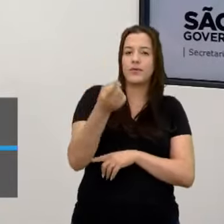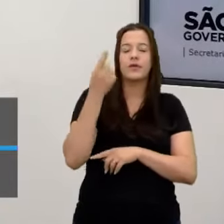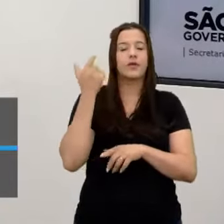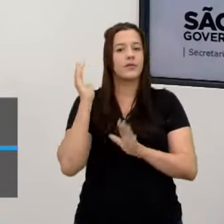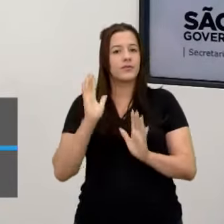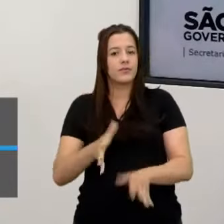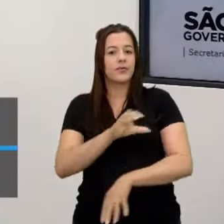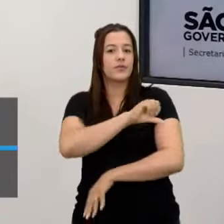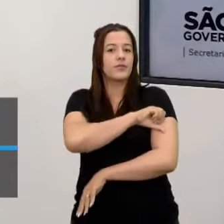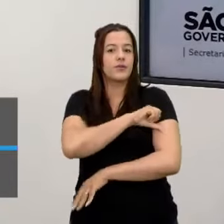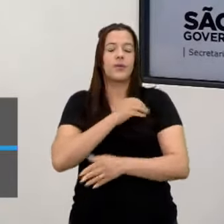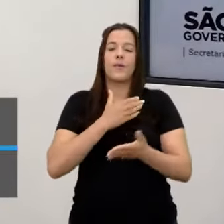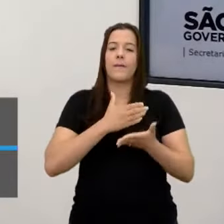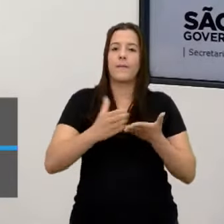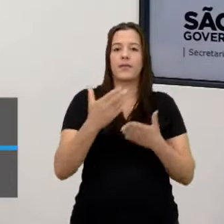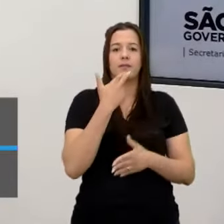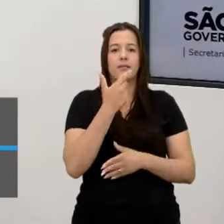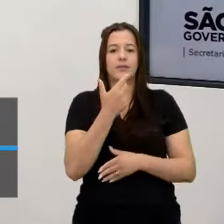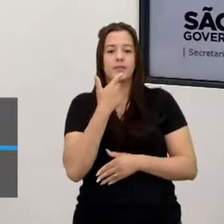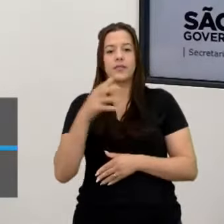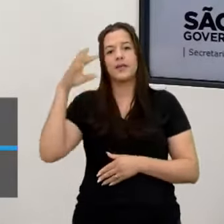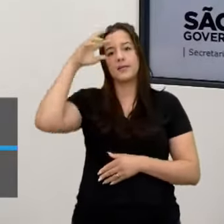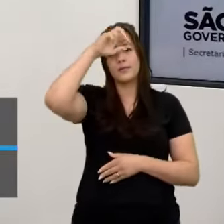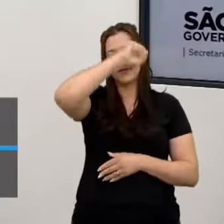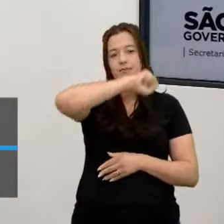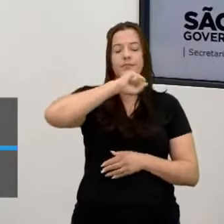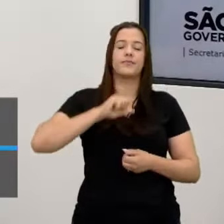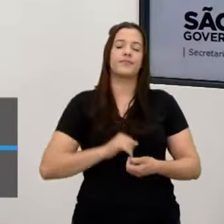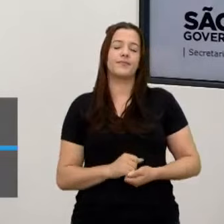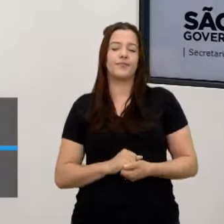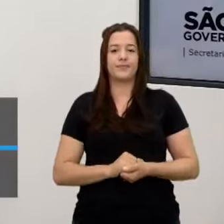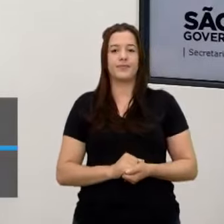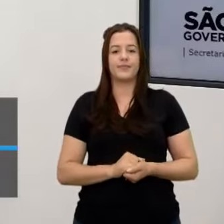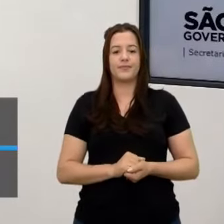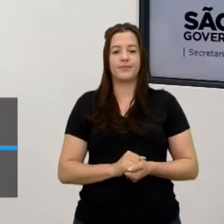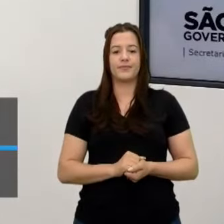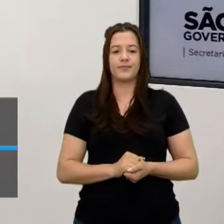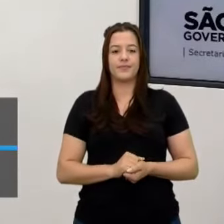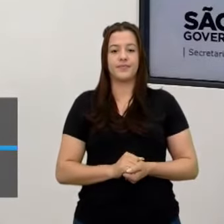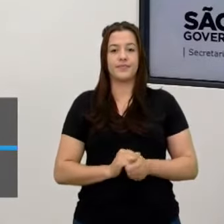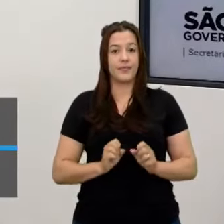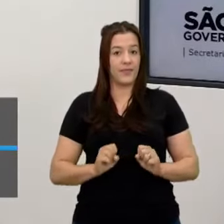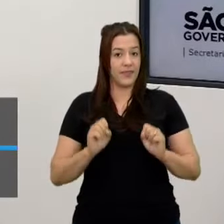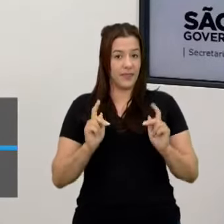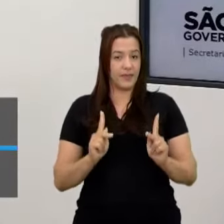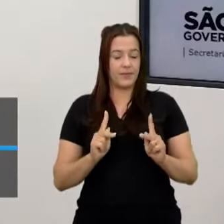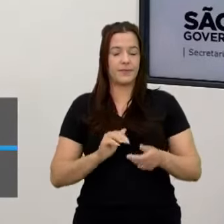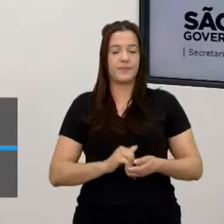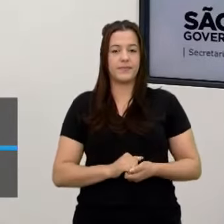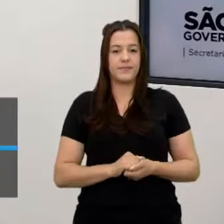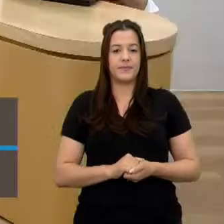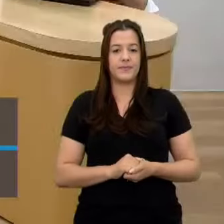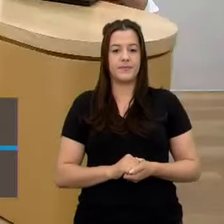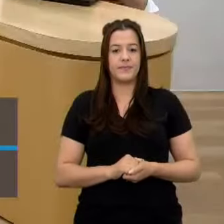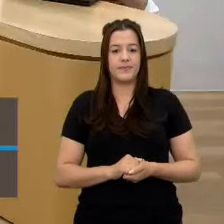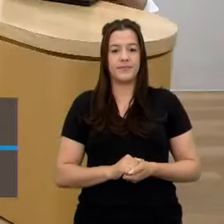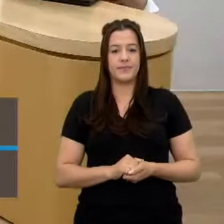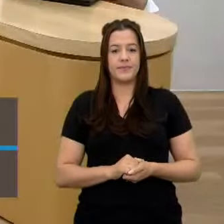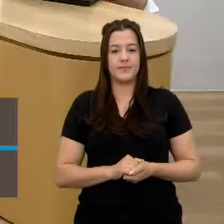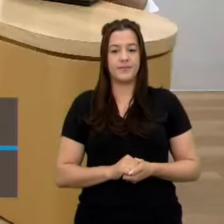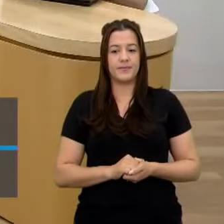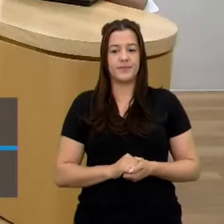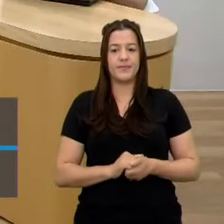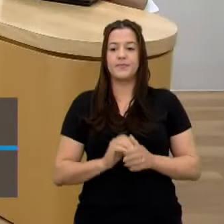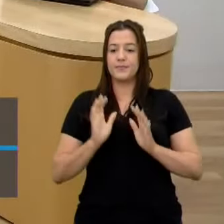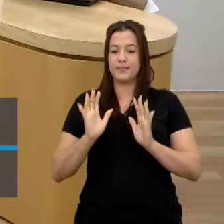9º, começa 2022, como a Ed falou, com um idioma diferente, ok? That's it, I think that's the message. Já está